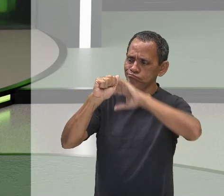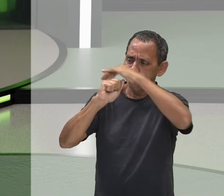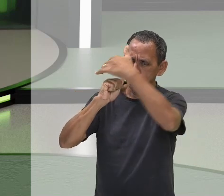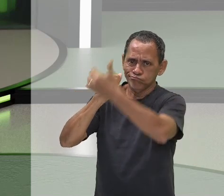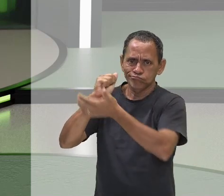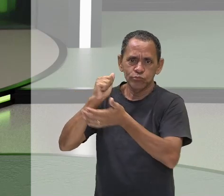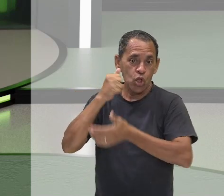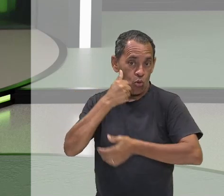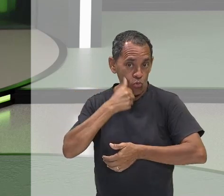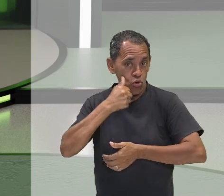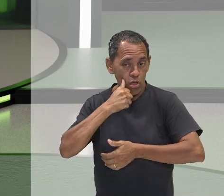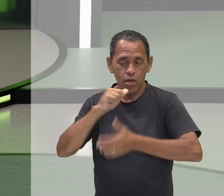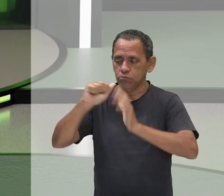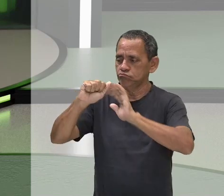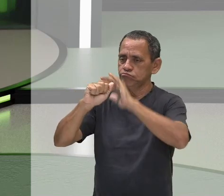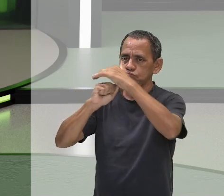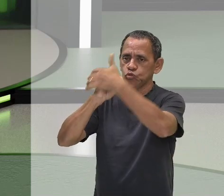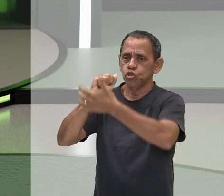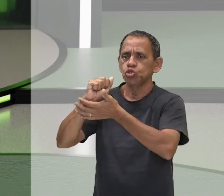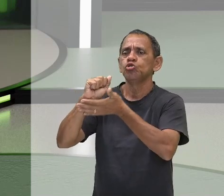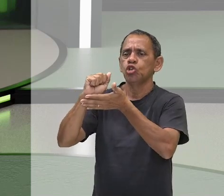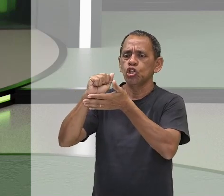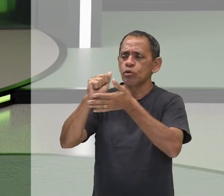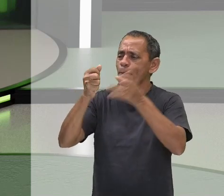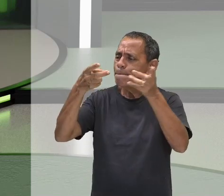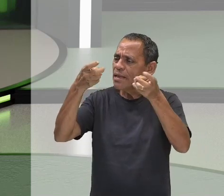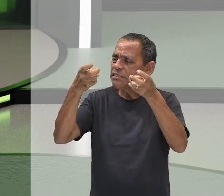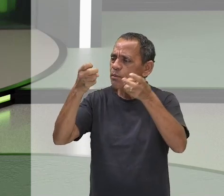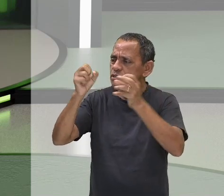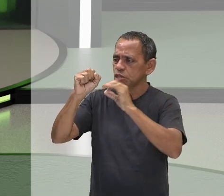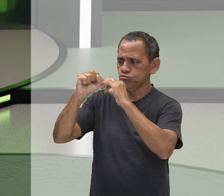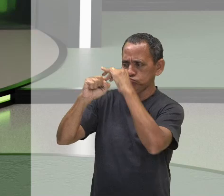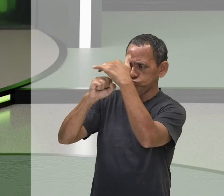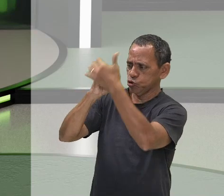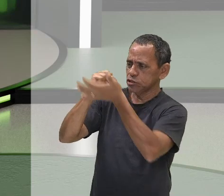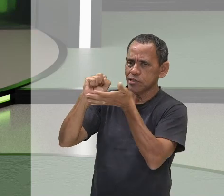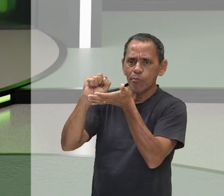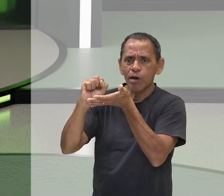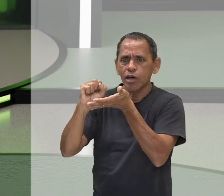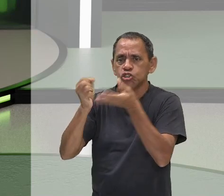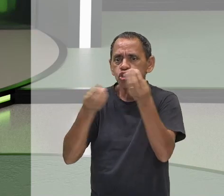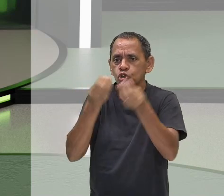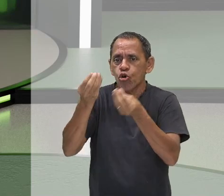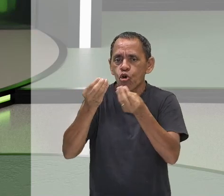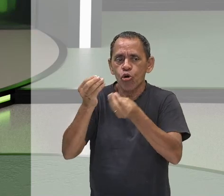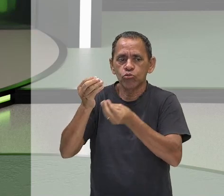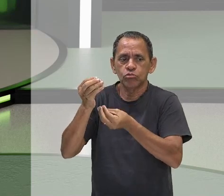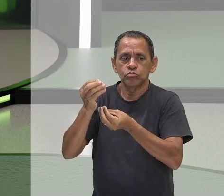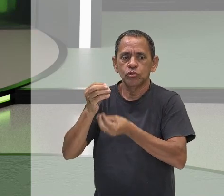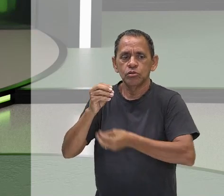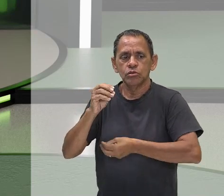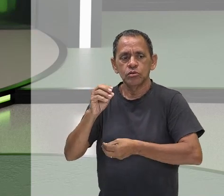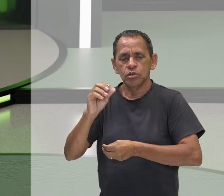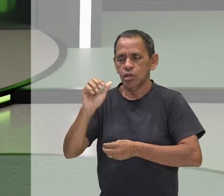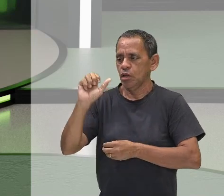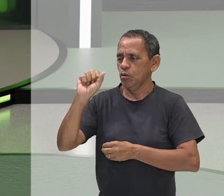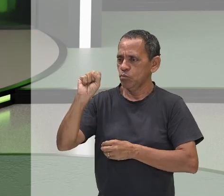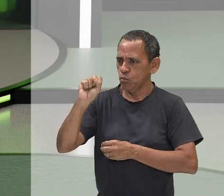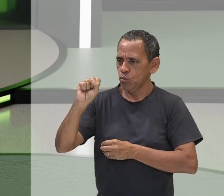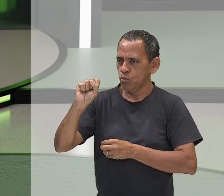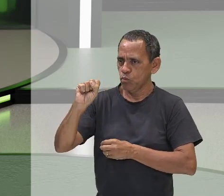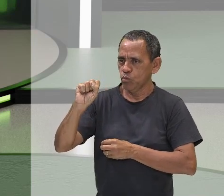bom? Aí ela vai ter uma noção de dimensão do tamanho do útero dela,